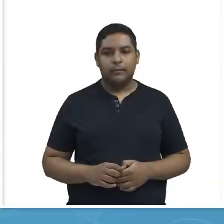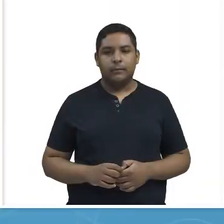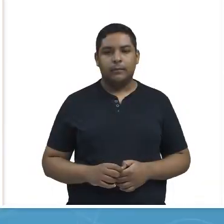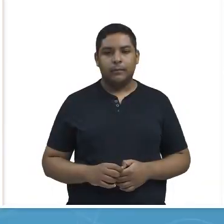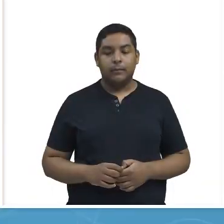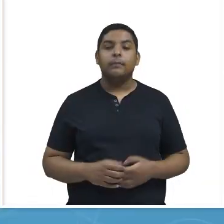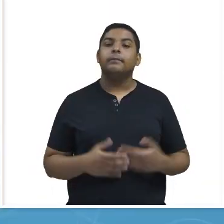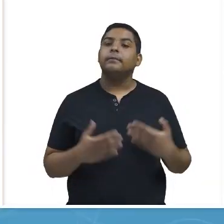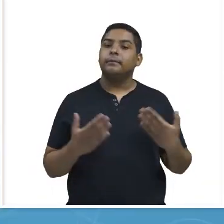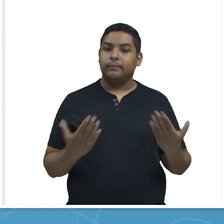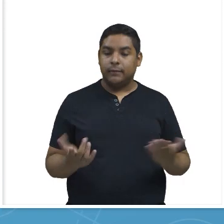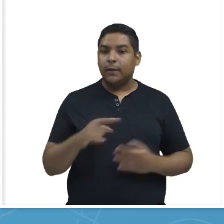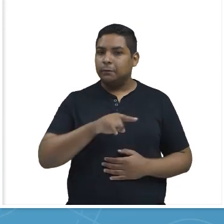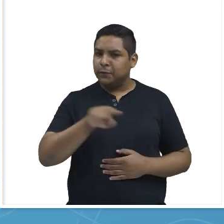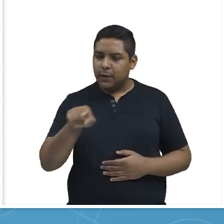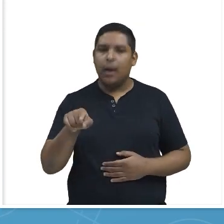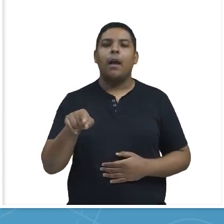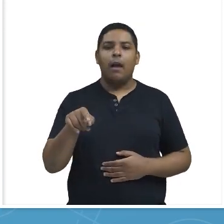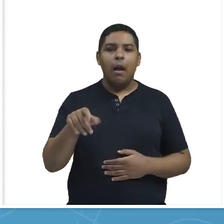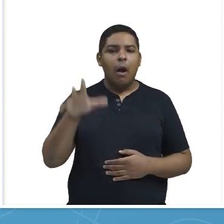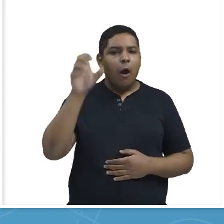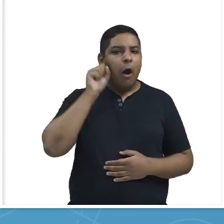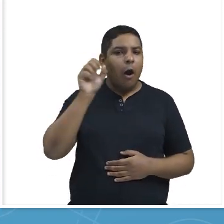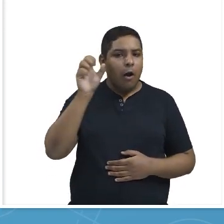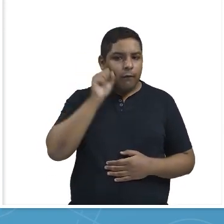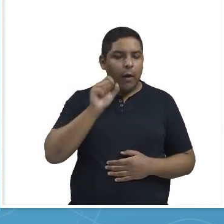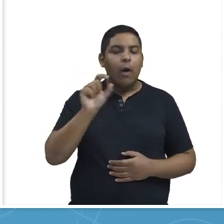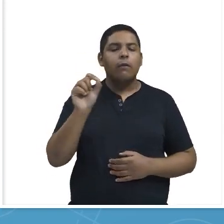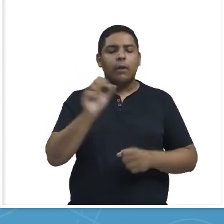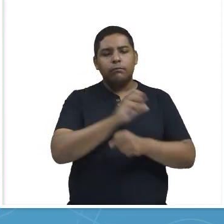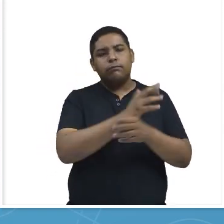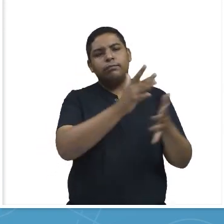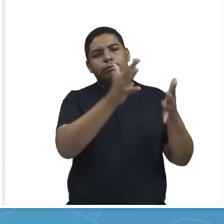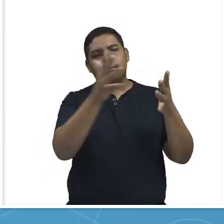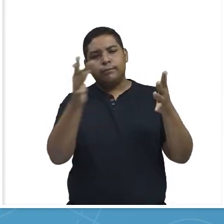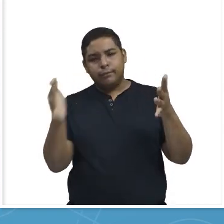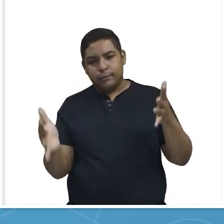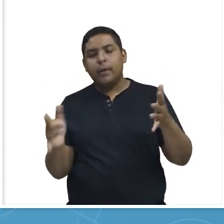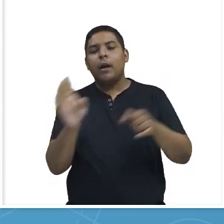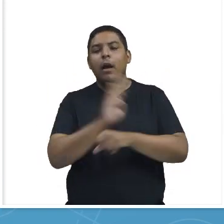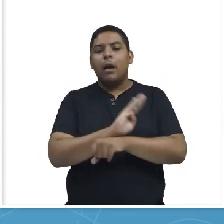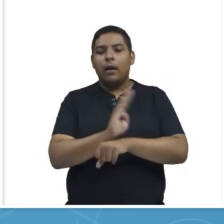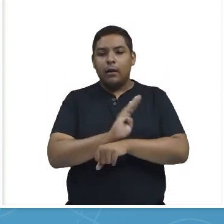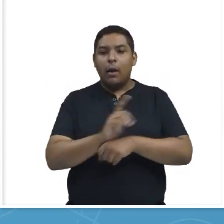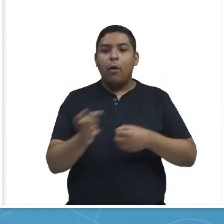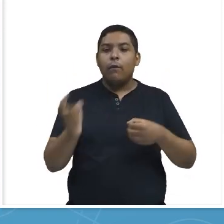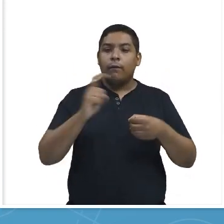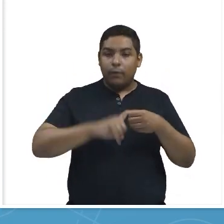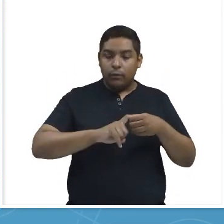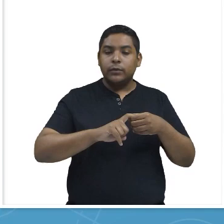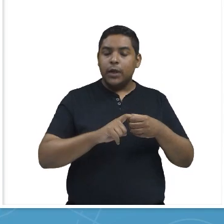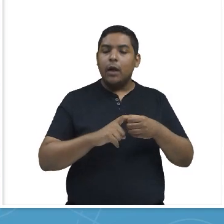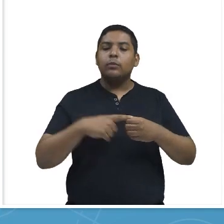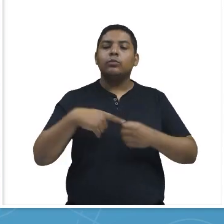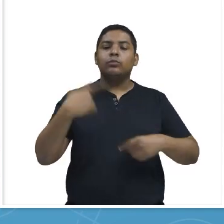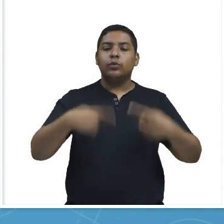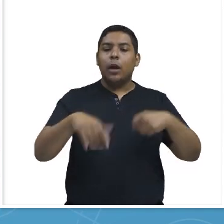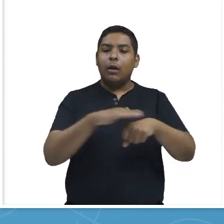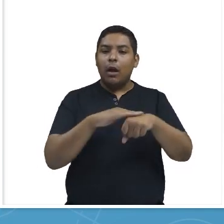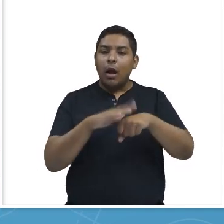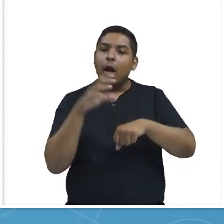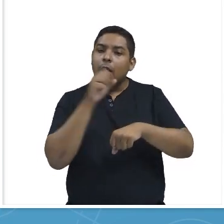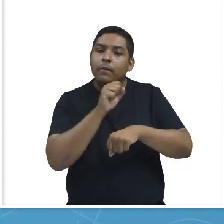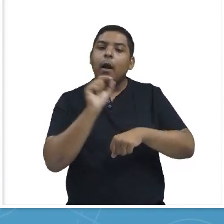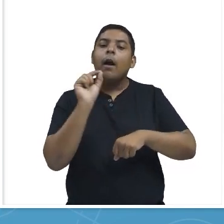Bom, people, vocês ouviram um pequeno diálogo aí entre os nossos rapazes, tá? Eu vou voltar ao diálogo rapidinho para a gente ver o que eles